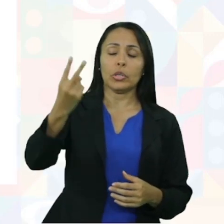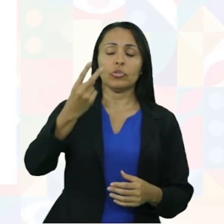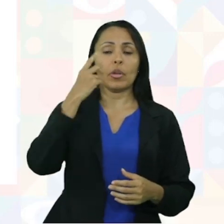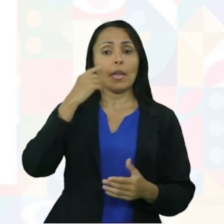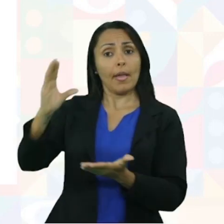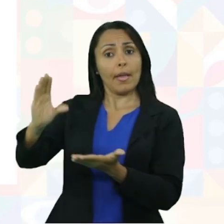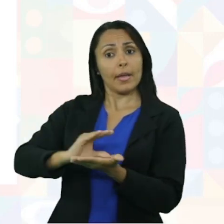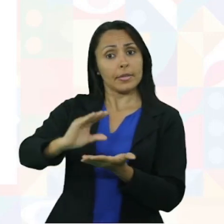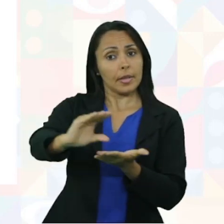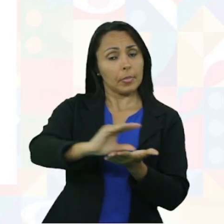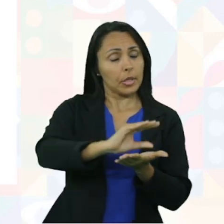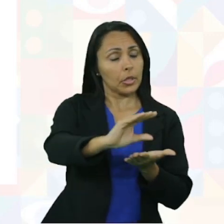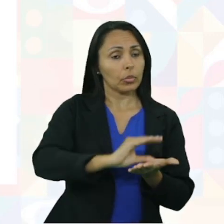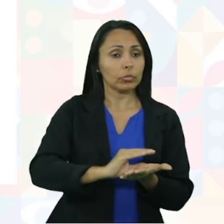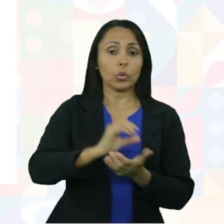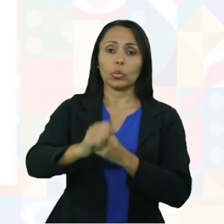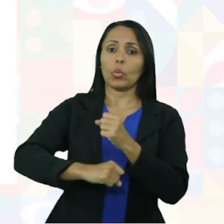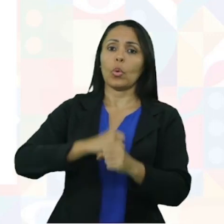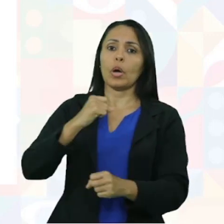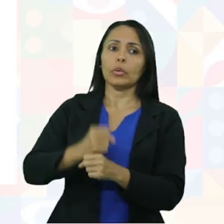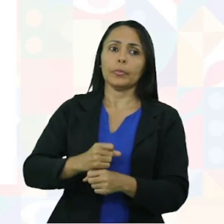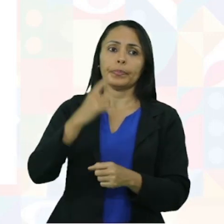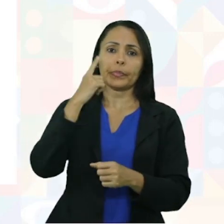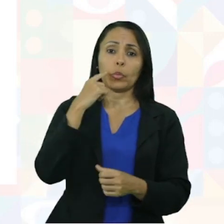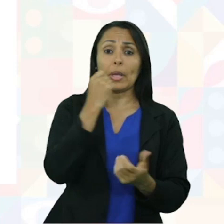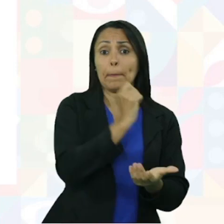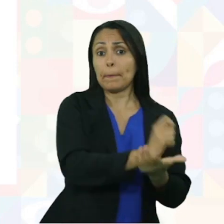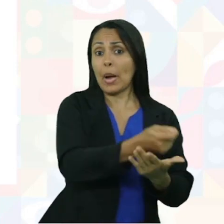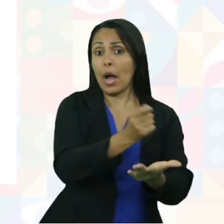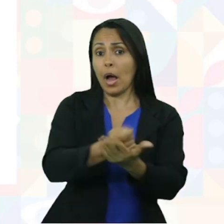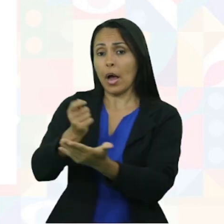um certo ano, as despesas e os